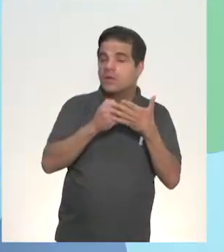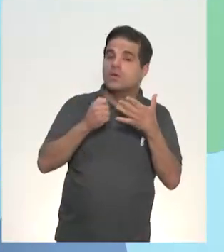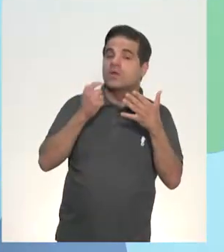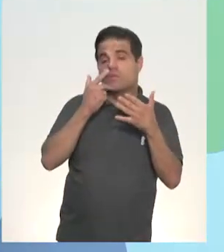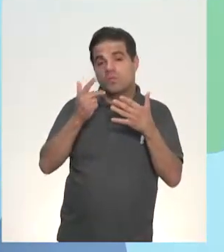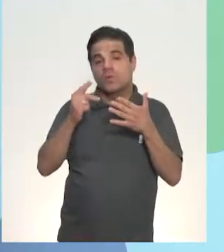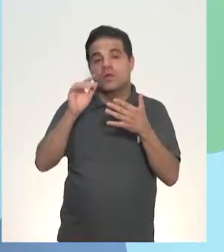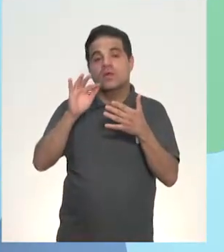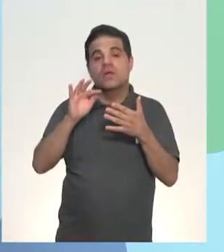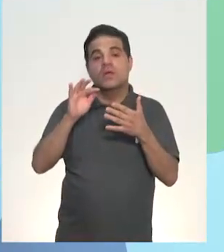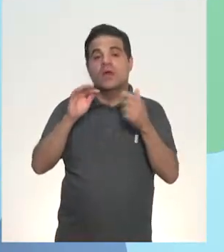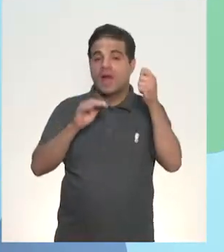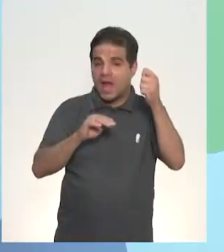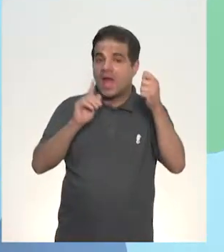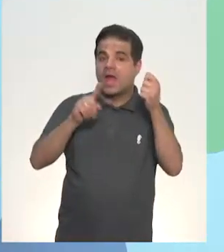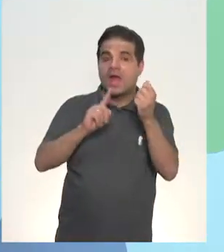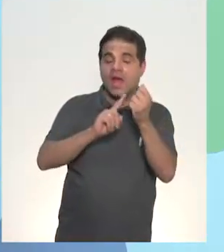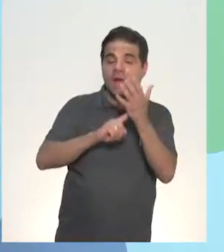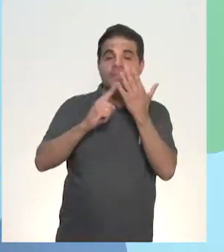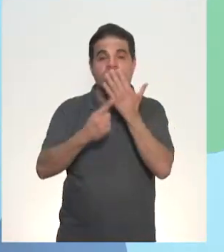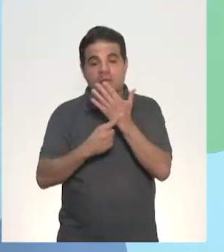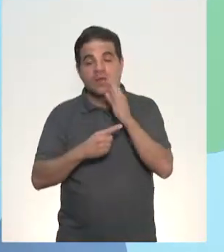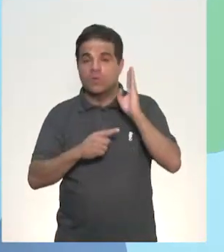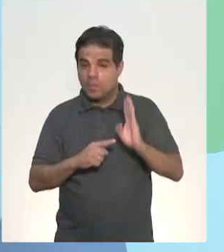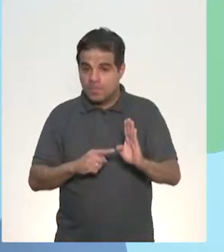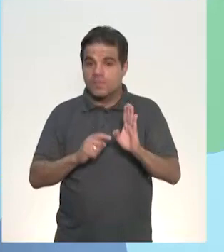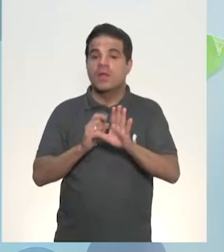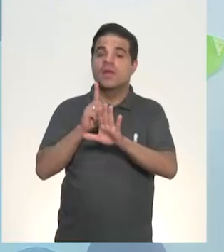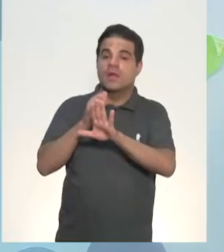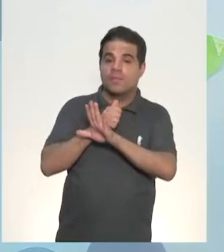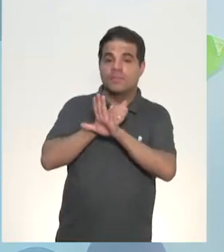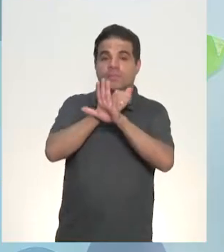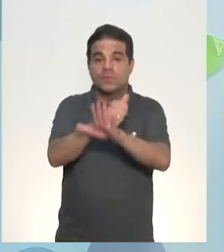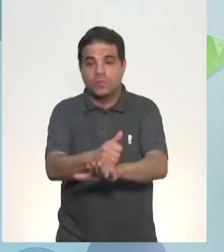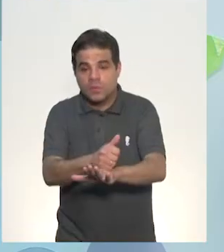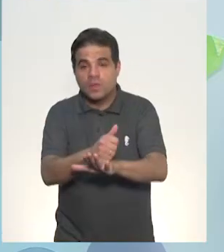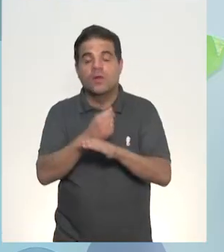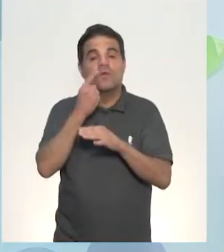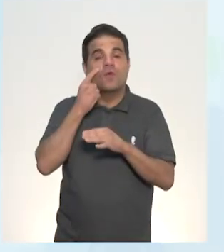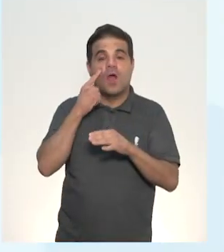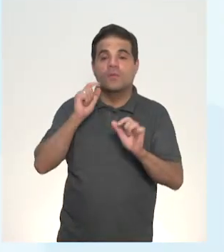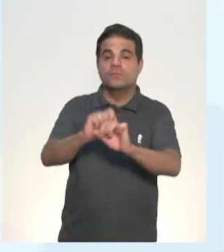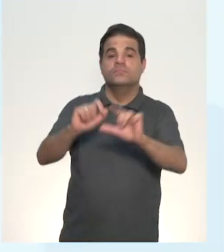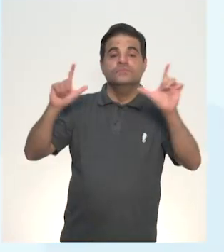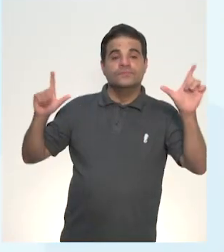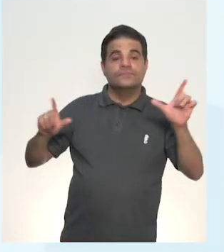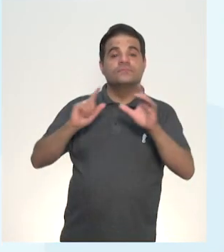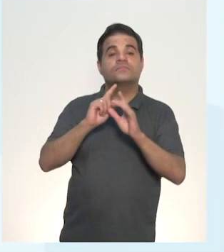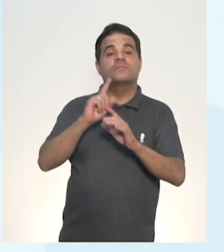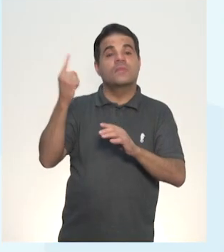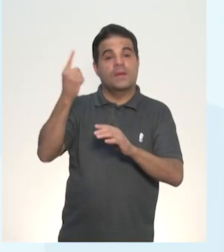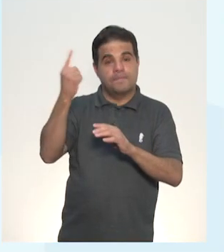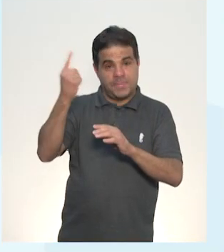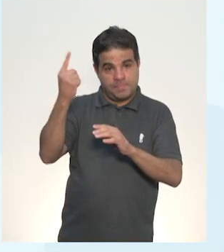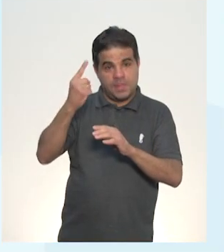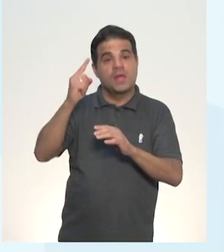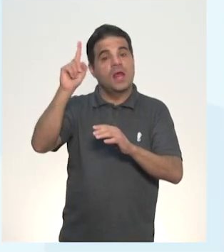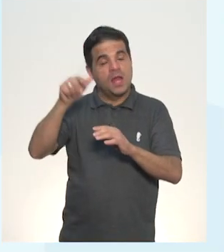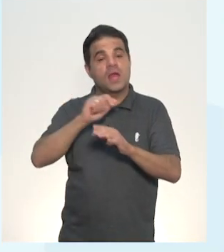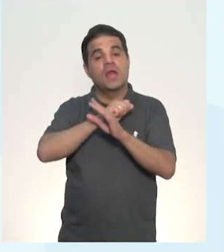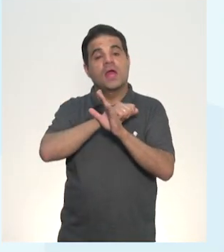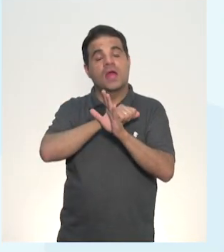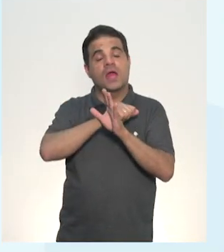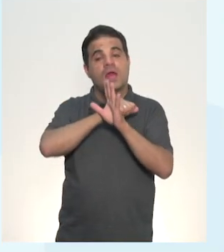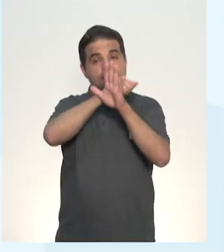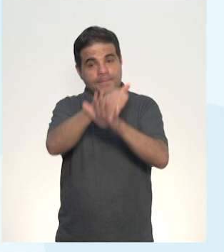versão. O Felipe falou que o A é a metáfora e o B é a metonímia. Ô, Felipe, vamos lá então, olha só, na tela. Metonímia é a primeira. Vamos explicar por quê,